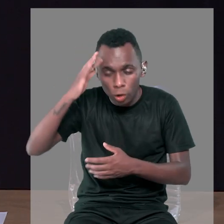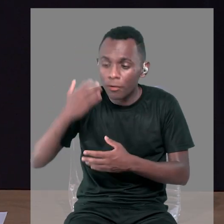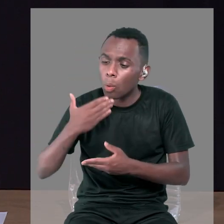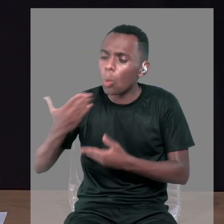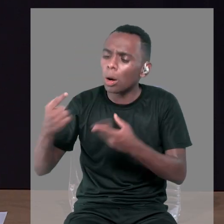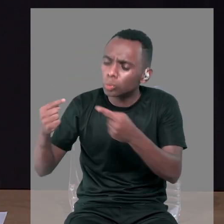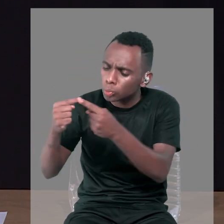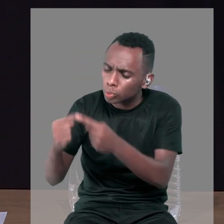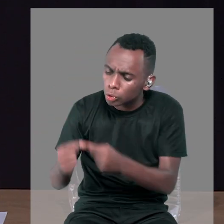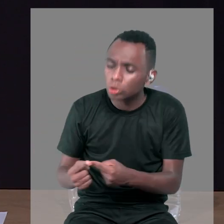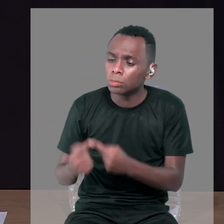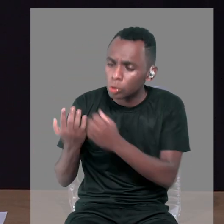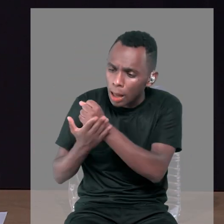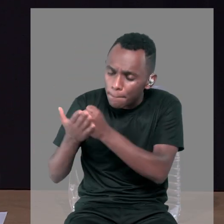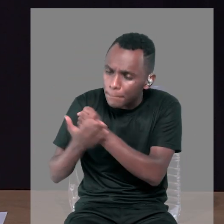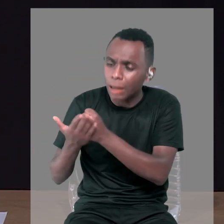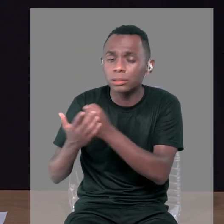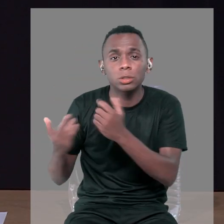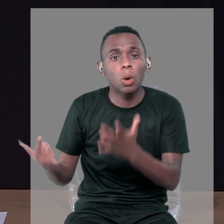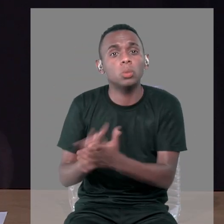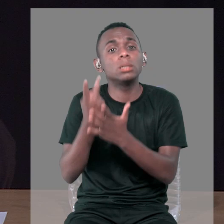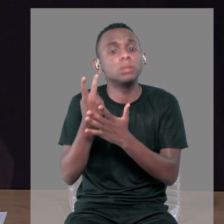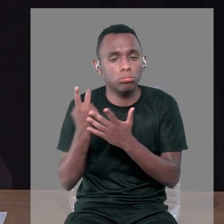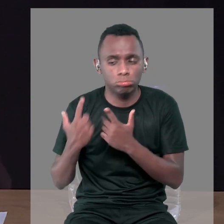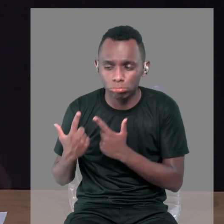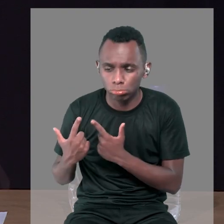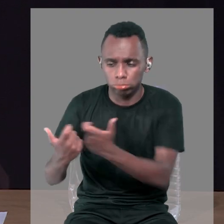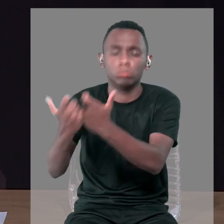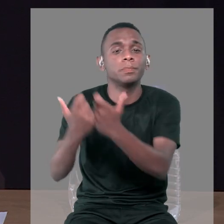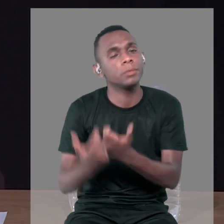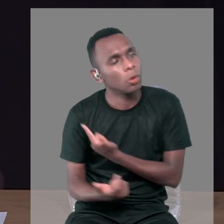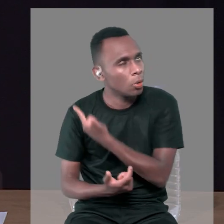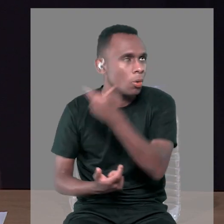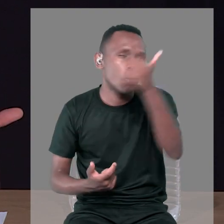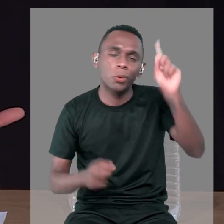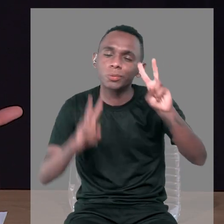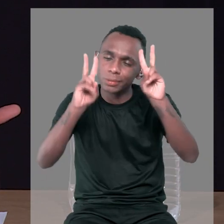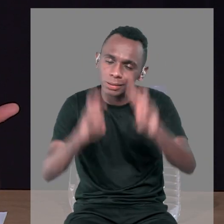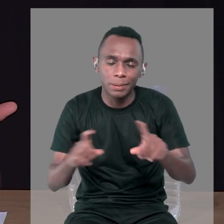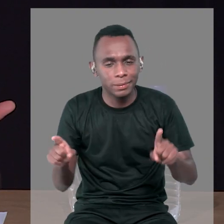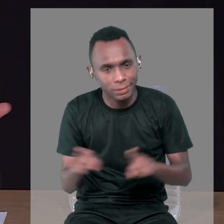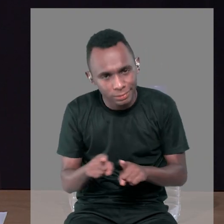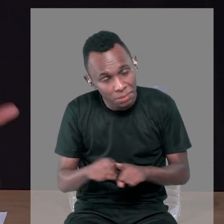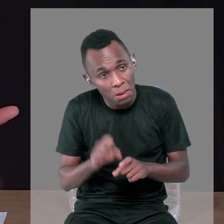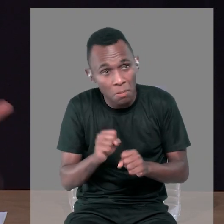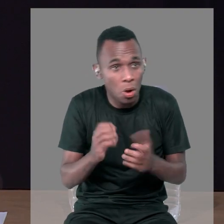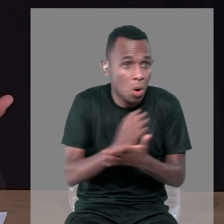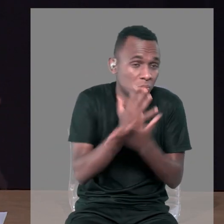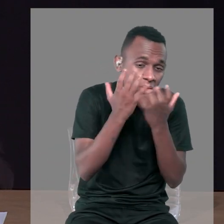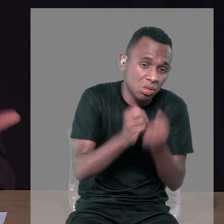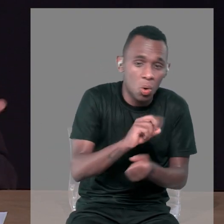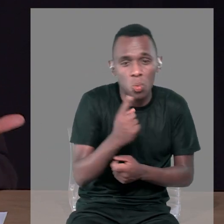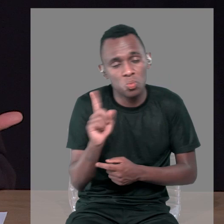fundamentos dessa ocorrência. Aí já vem uma outra tese, que pode ser aceita ou não. A